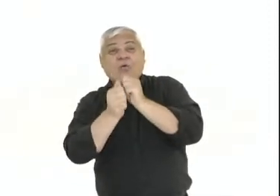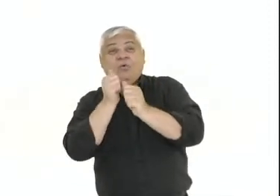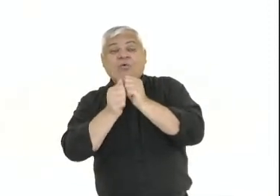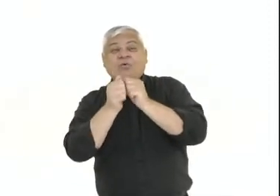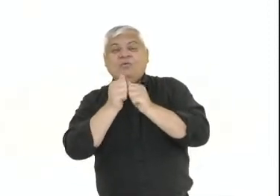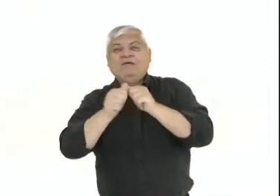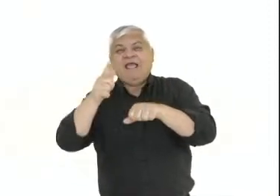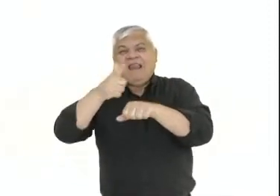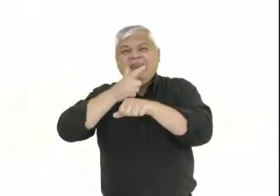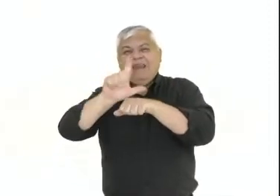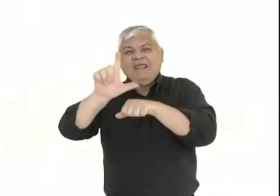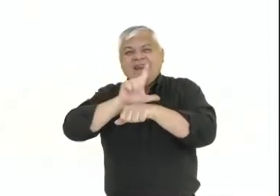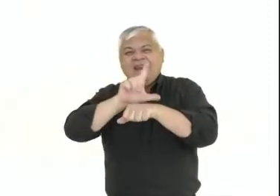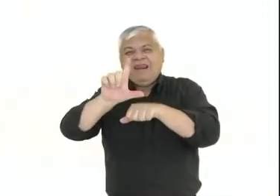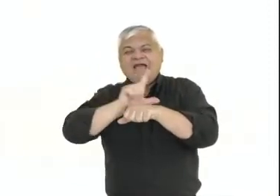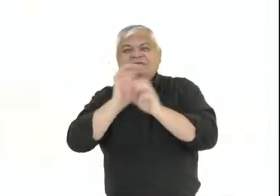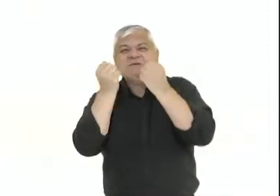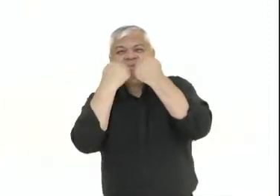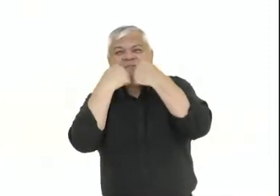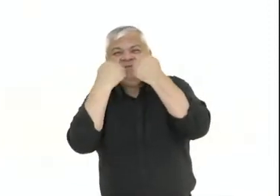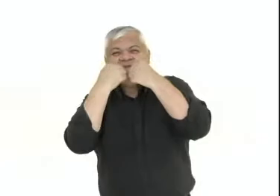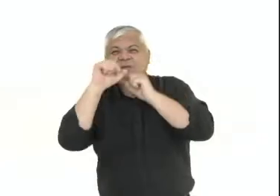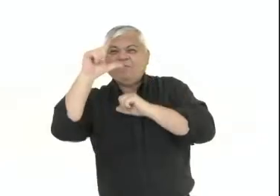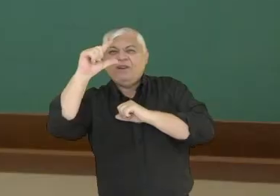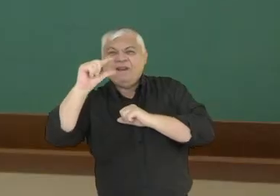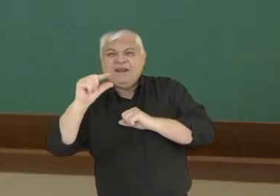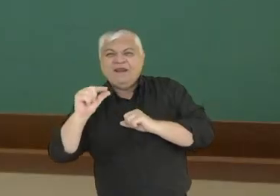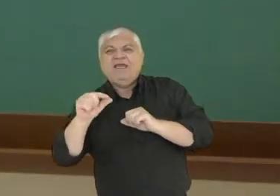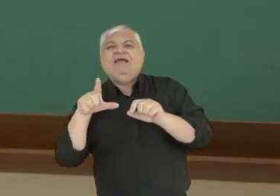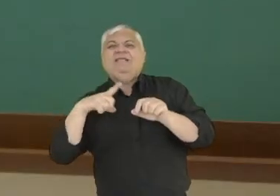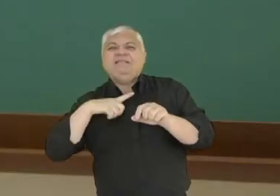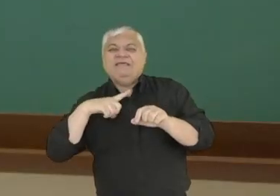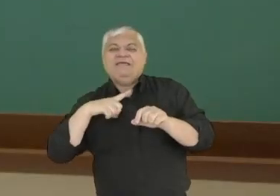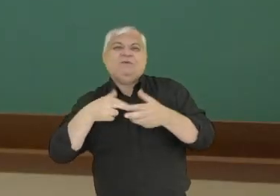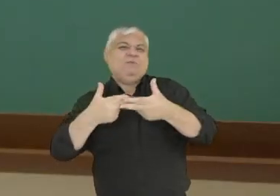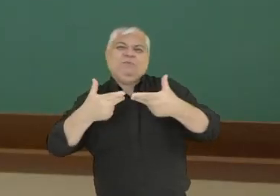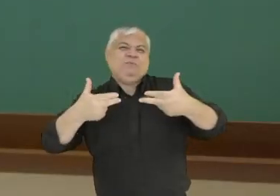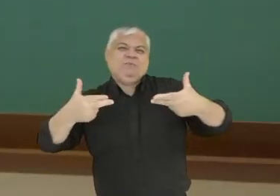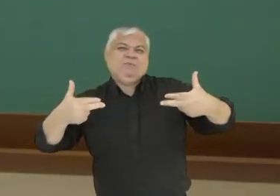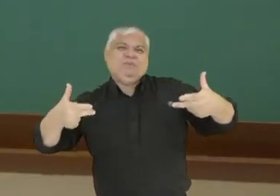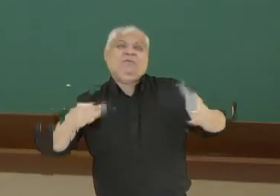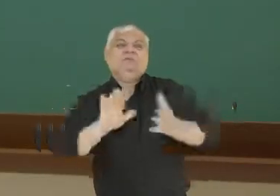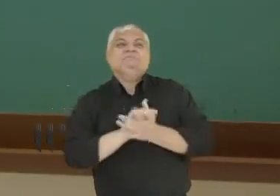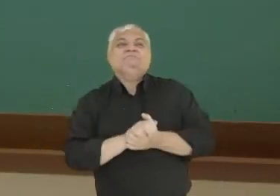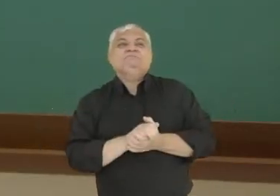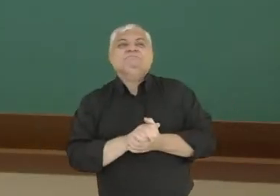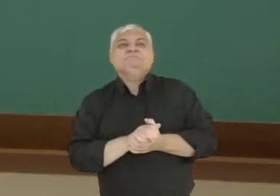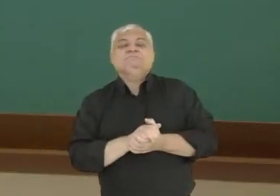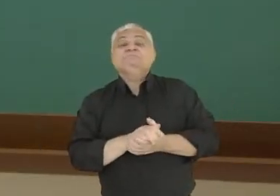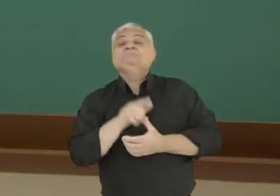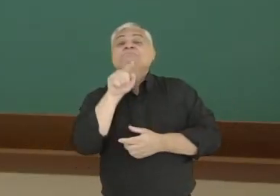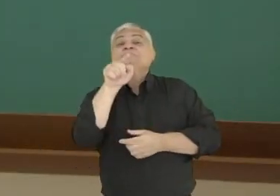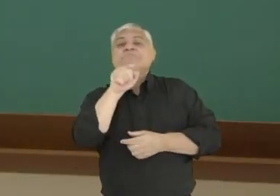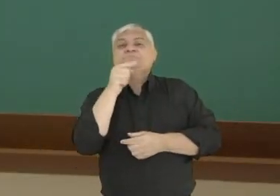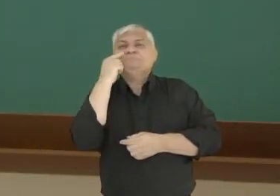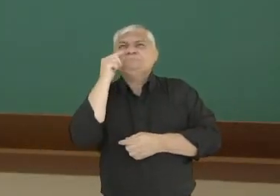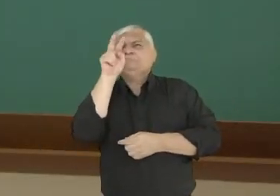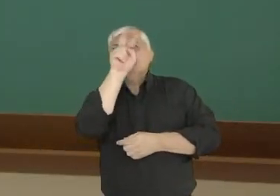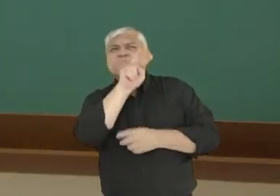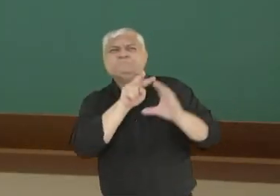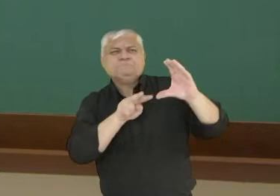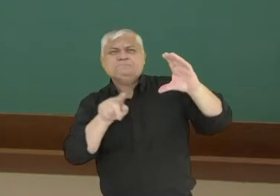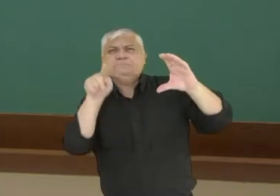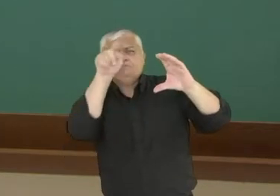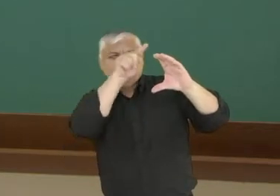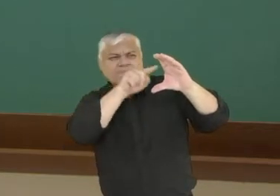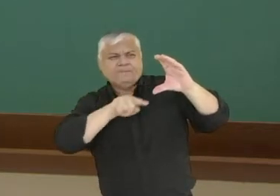em lazu Milho e outros ali menor quantidade também é outros itens produzidos Então você vai observar Ali vai